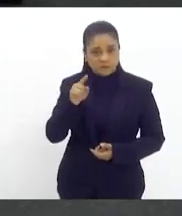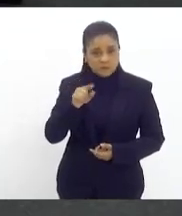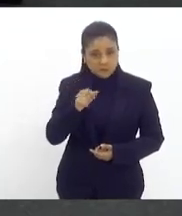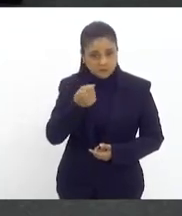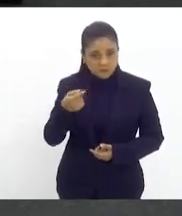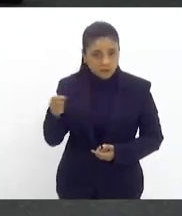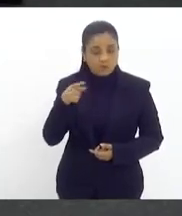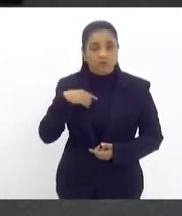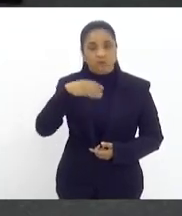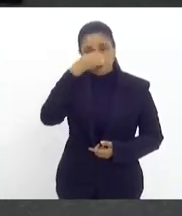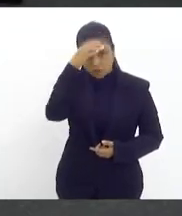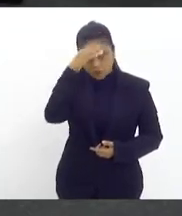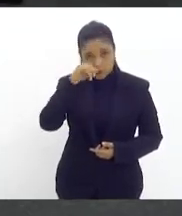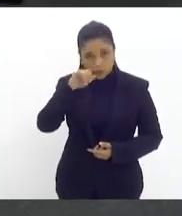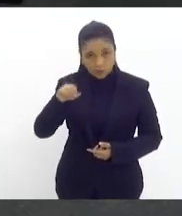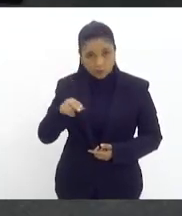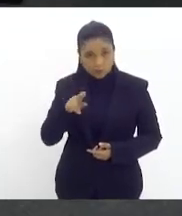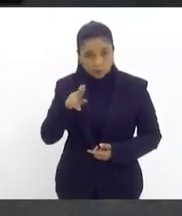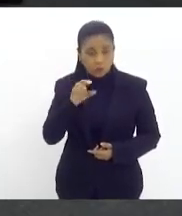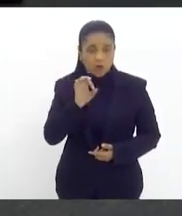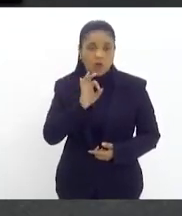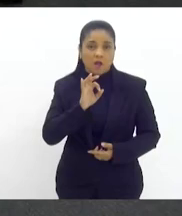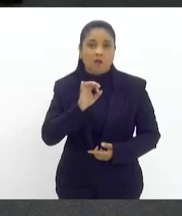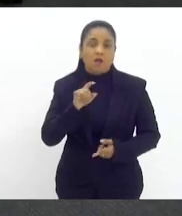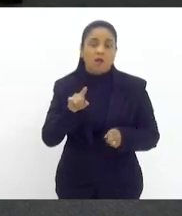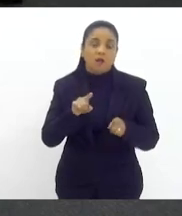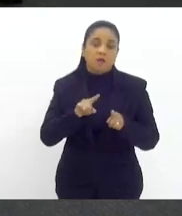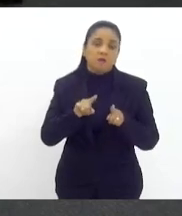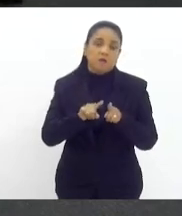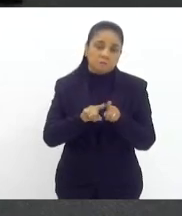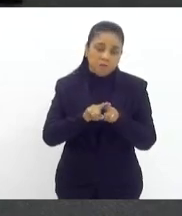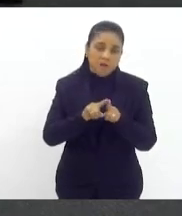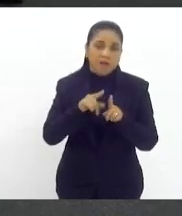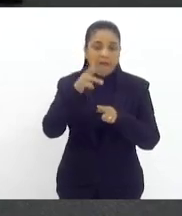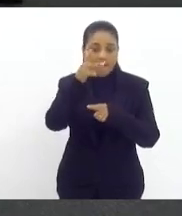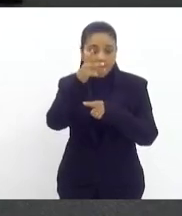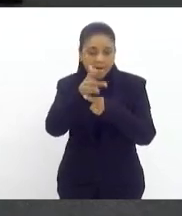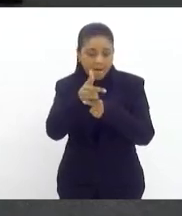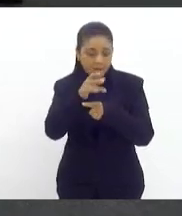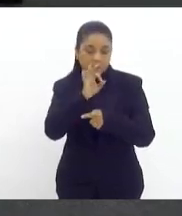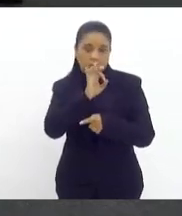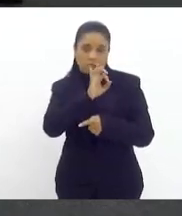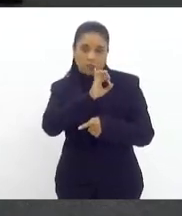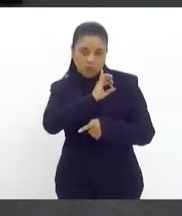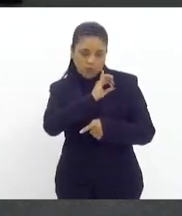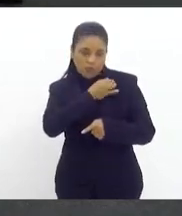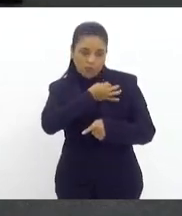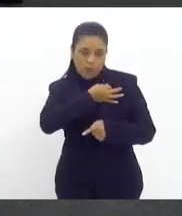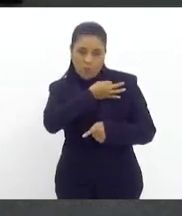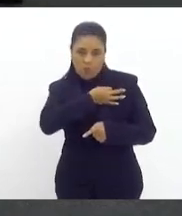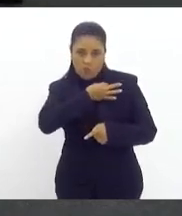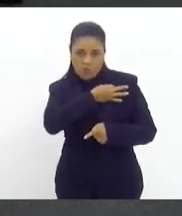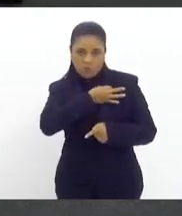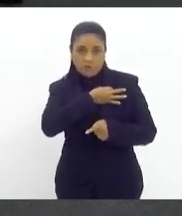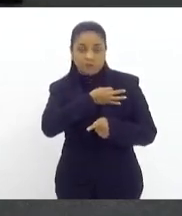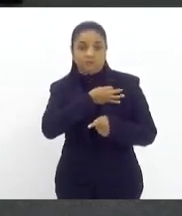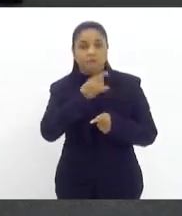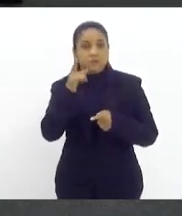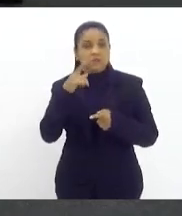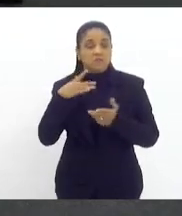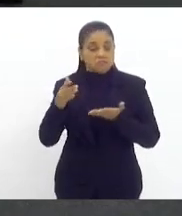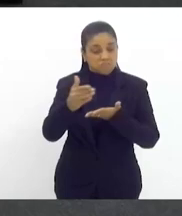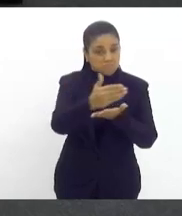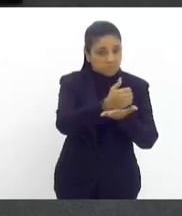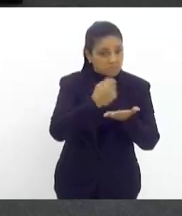A lei das câmeras nos uniformes, não sei se vocês viram os dados de São Paulo, reduziu não só a mortalidade de